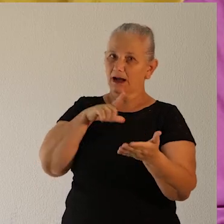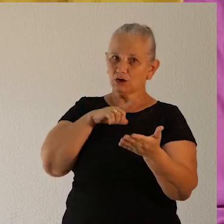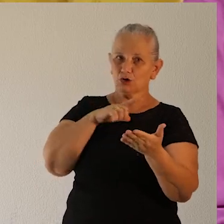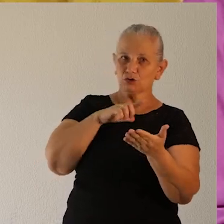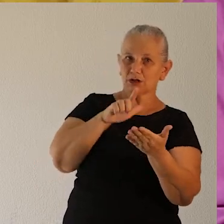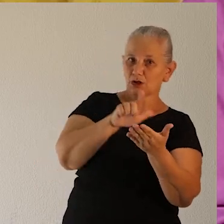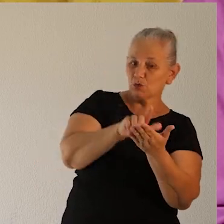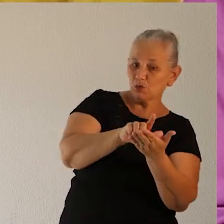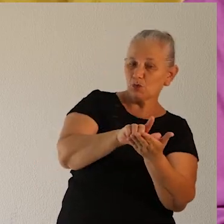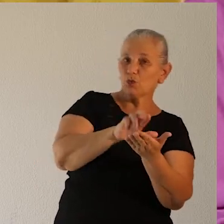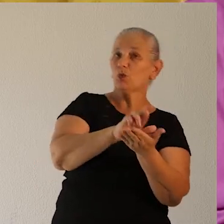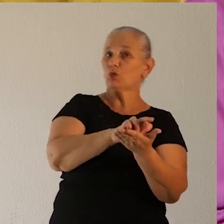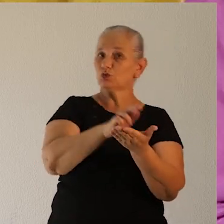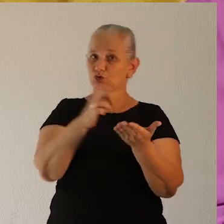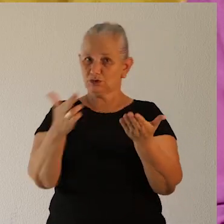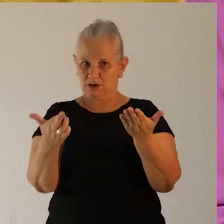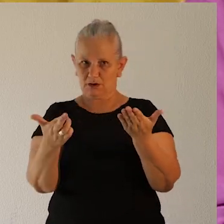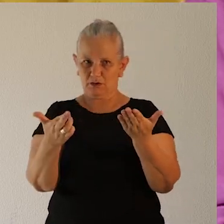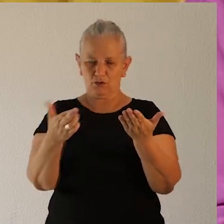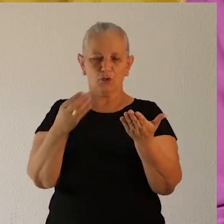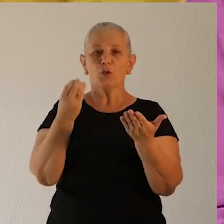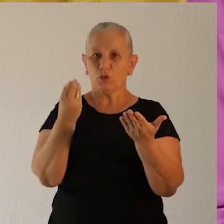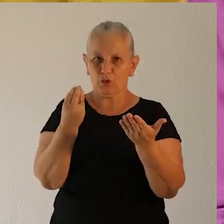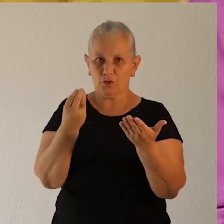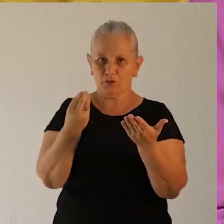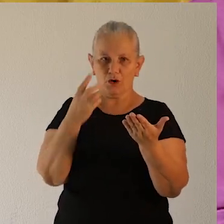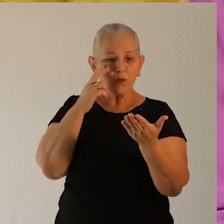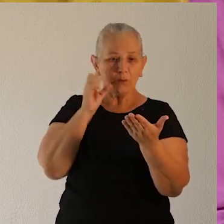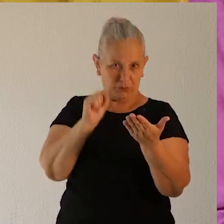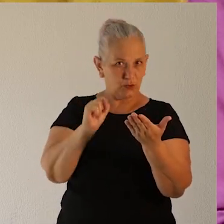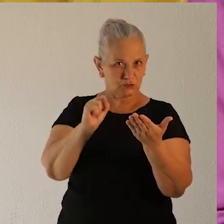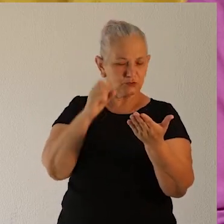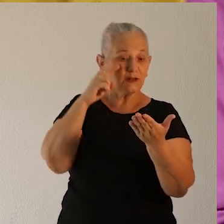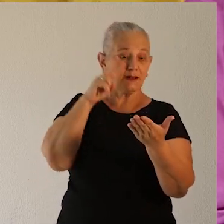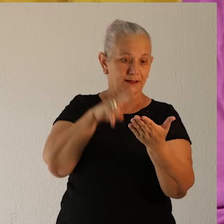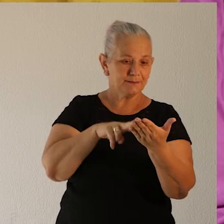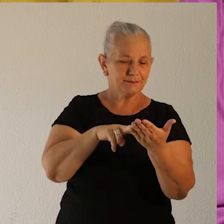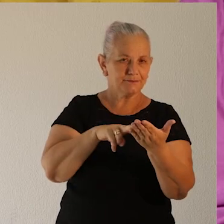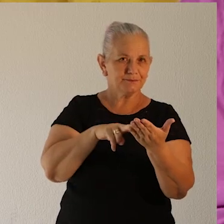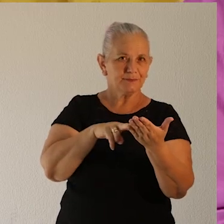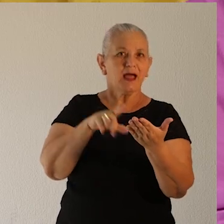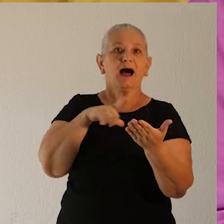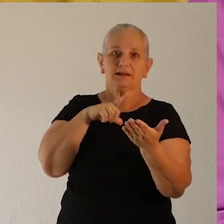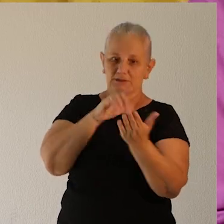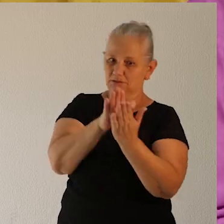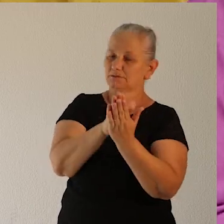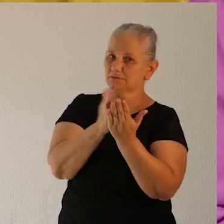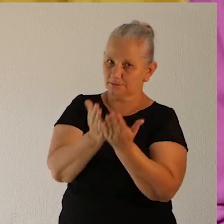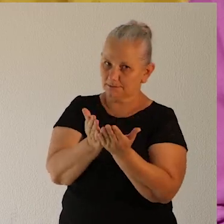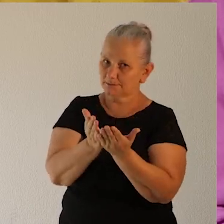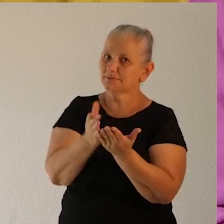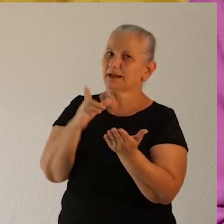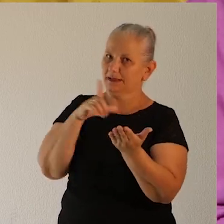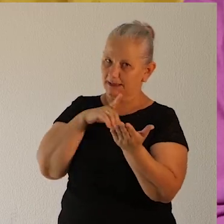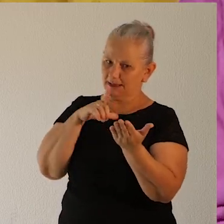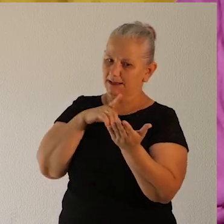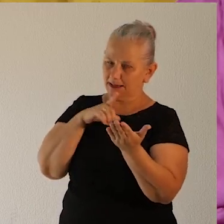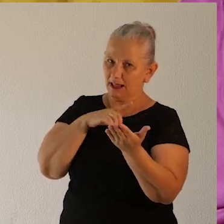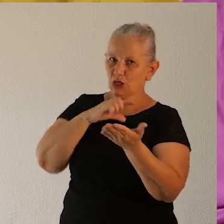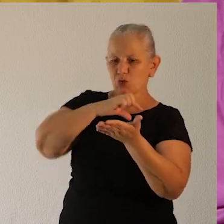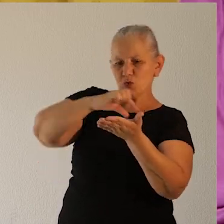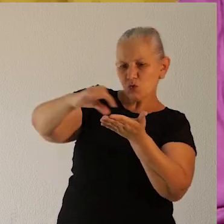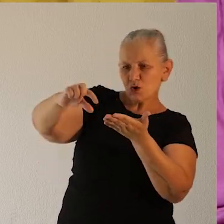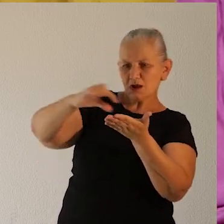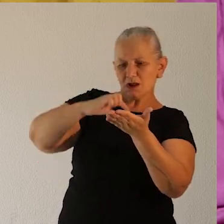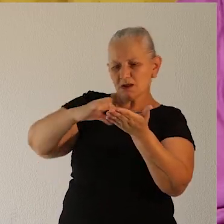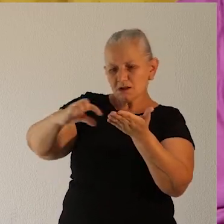ler em papel físico. Como que foi essa evolução, né? Eu tenho os meus cadernos, olha, eu tenho cadernos com pauta, eu tenho